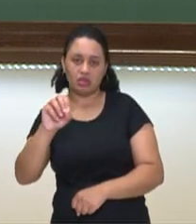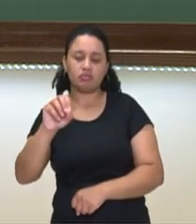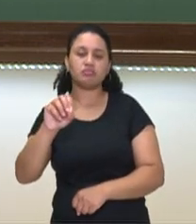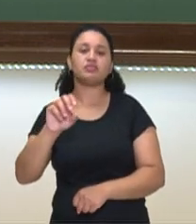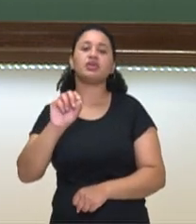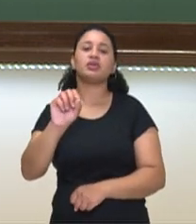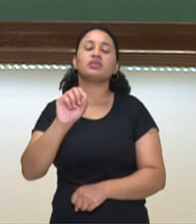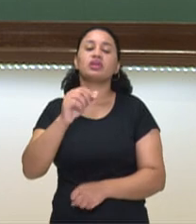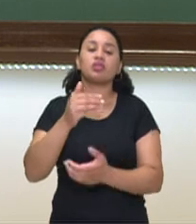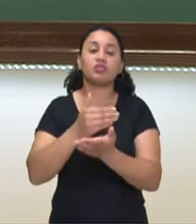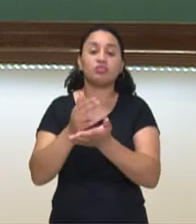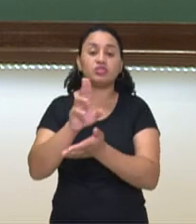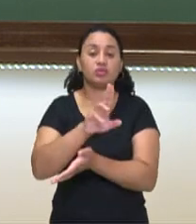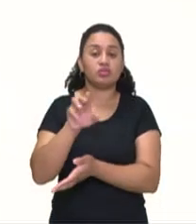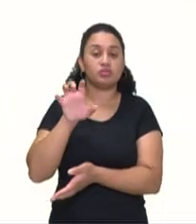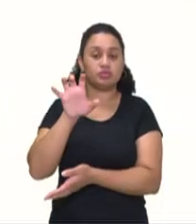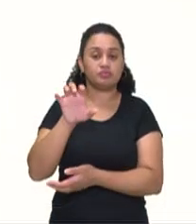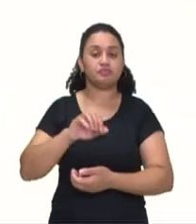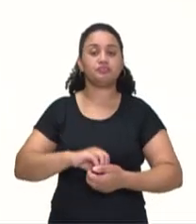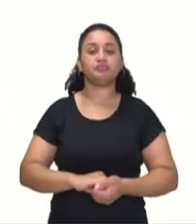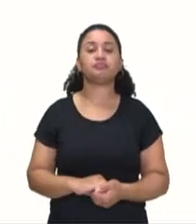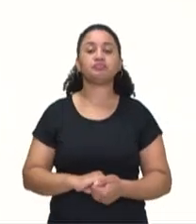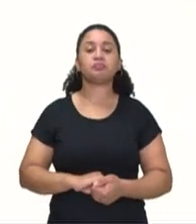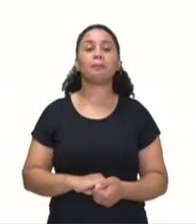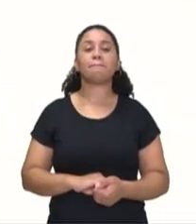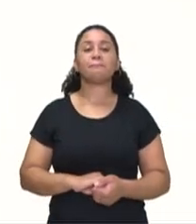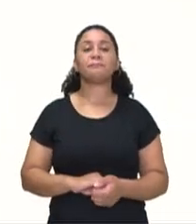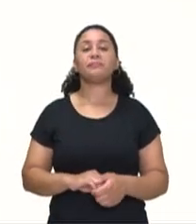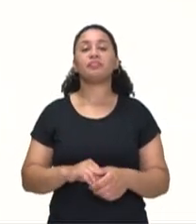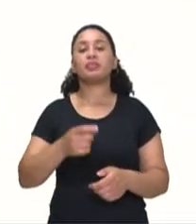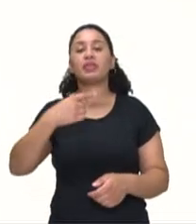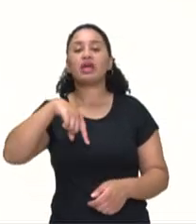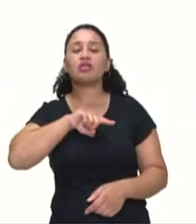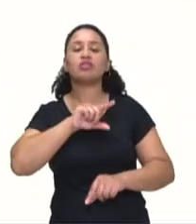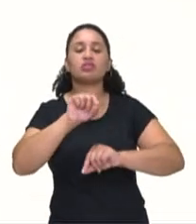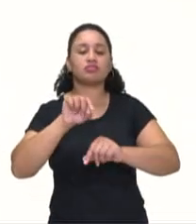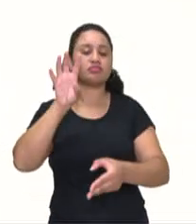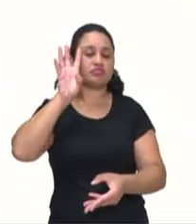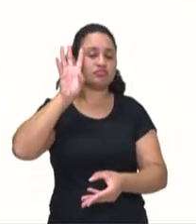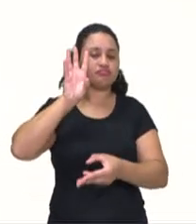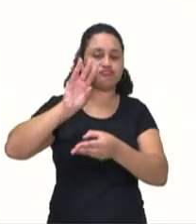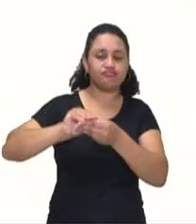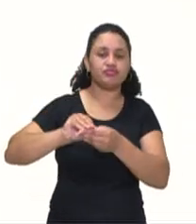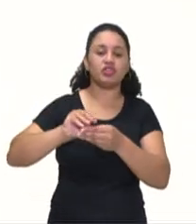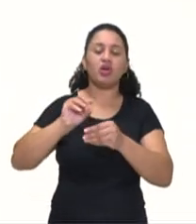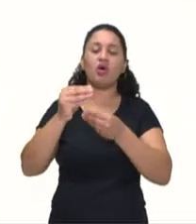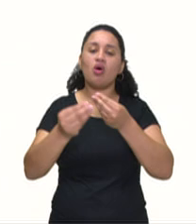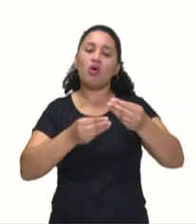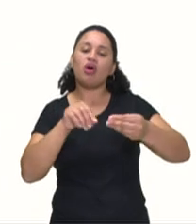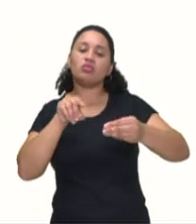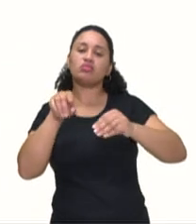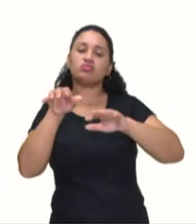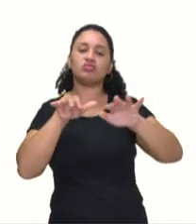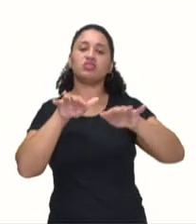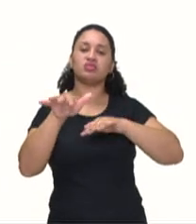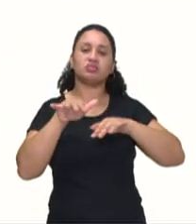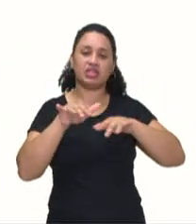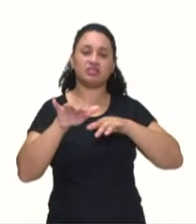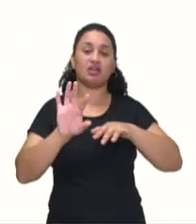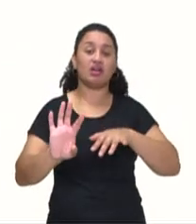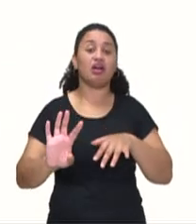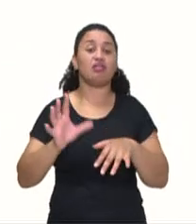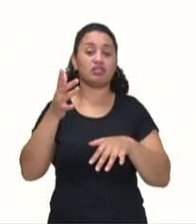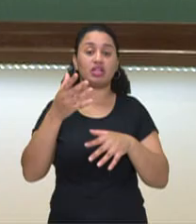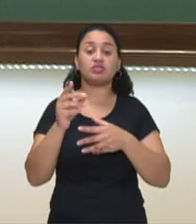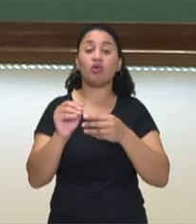a chamá-la desse modo. Nós entendemos como que o cinetismo ele